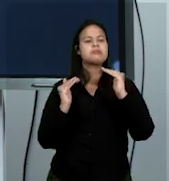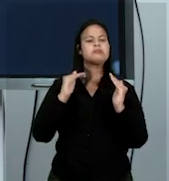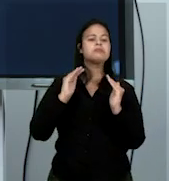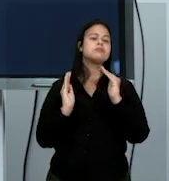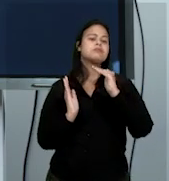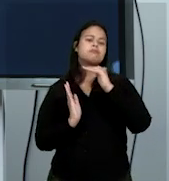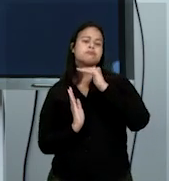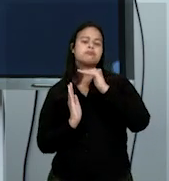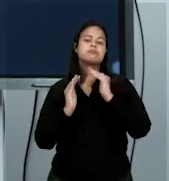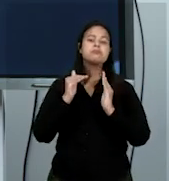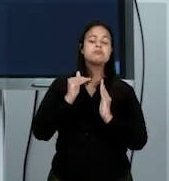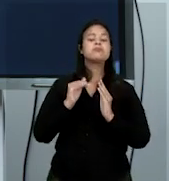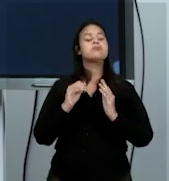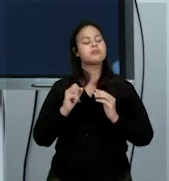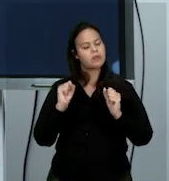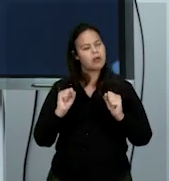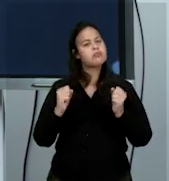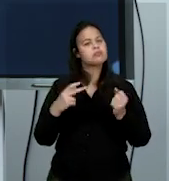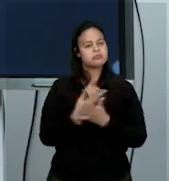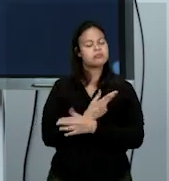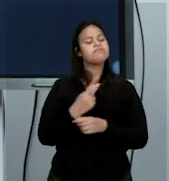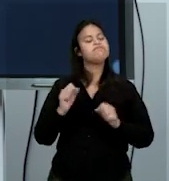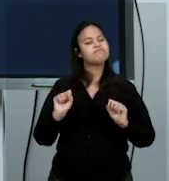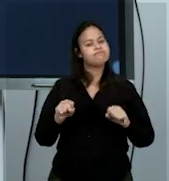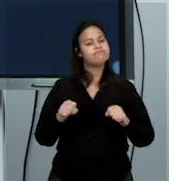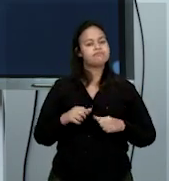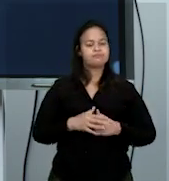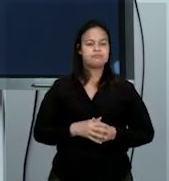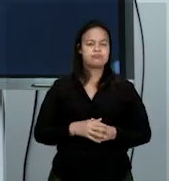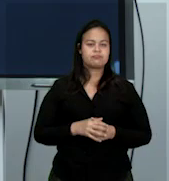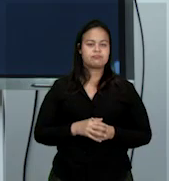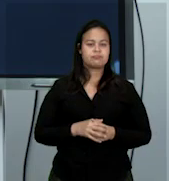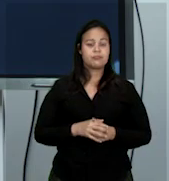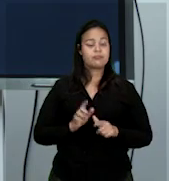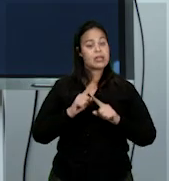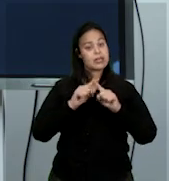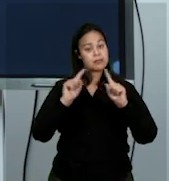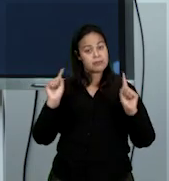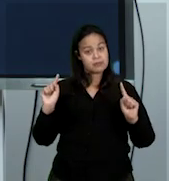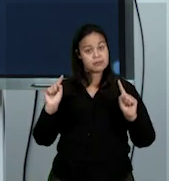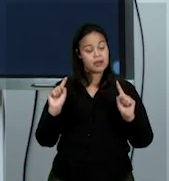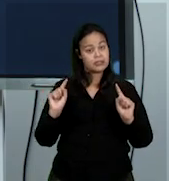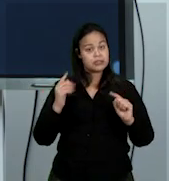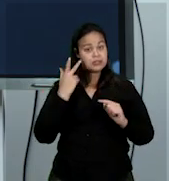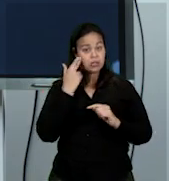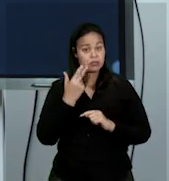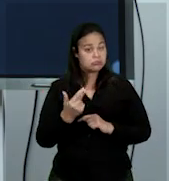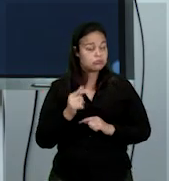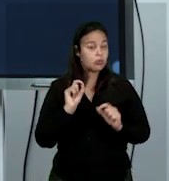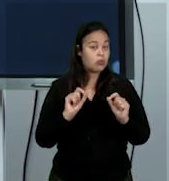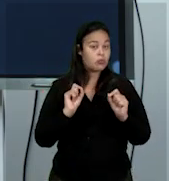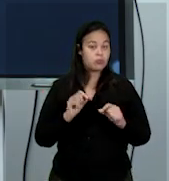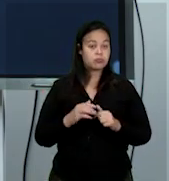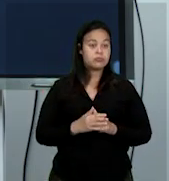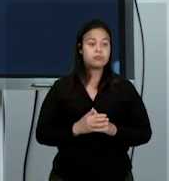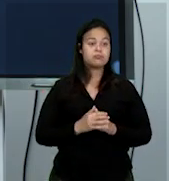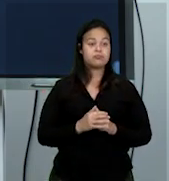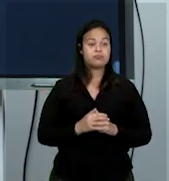menos caída para o outro. Isso pode acontecer sim na casa, tá? Mas, normalmente,